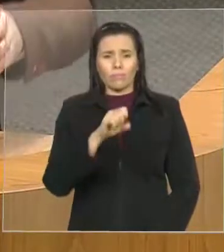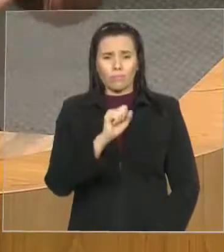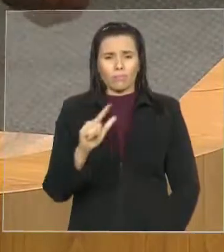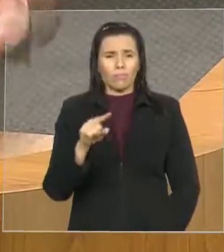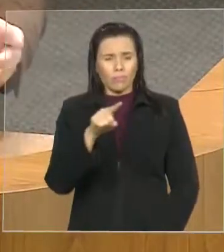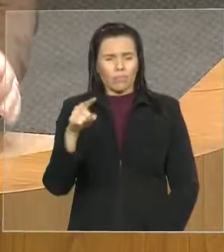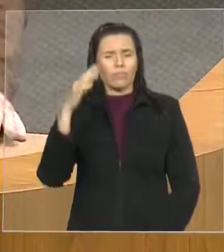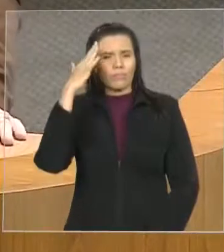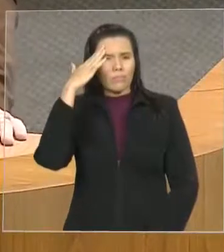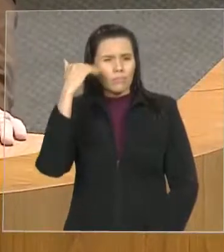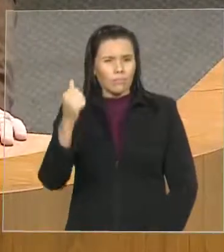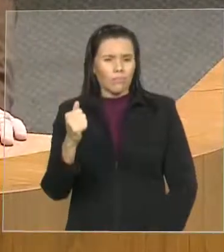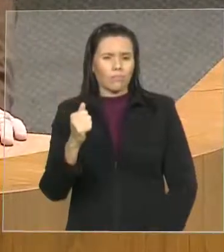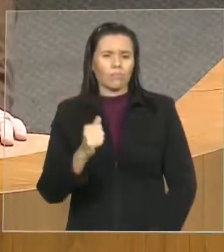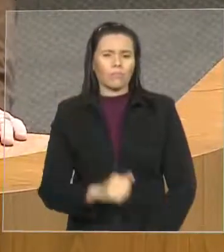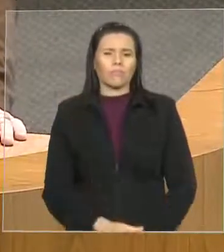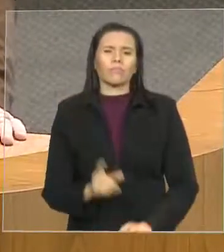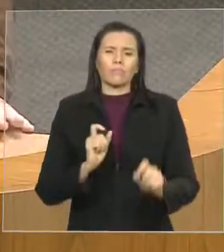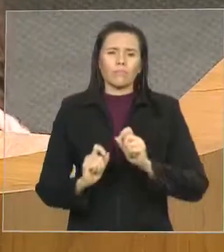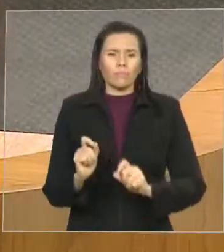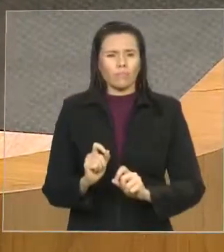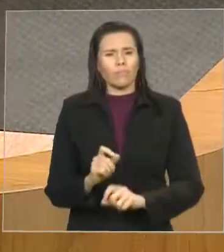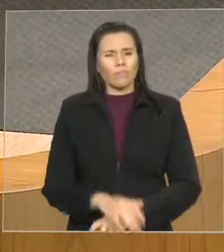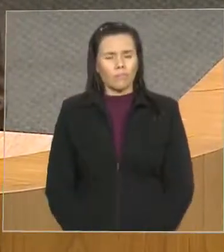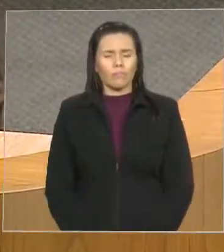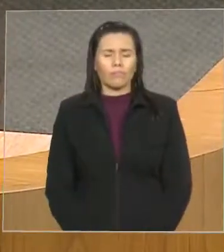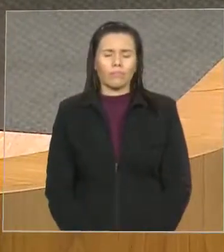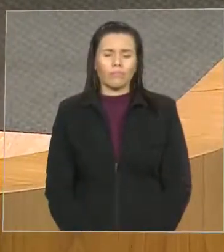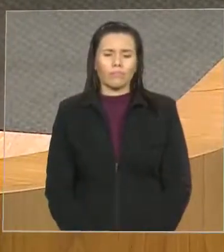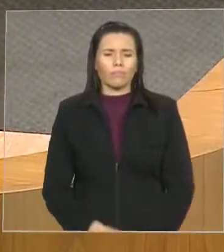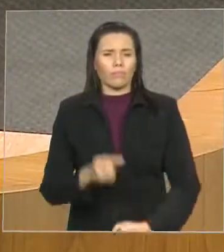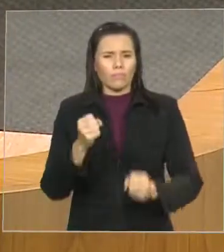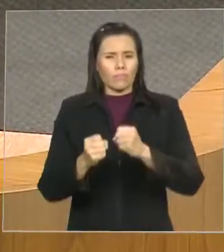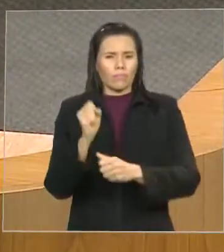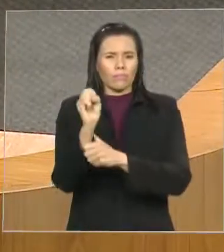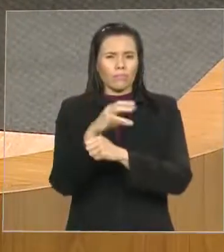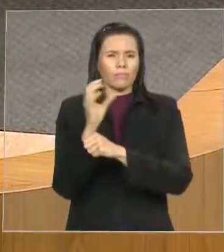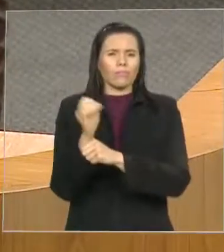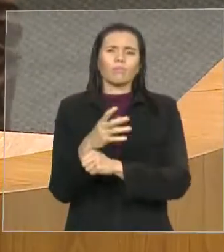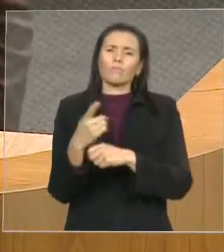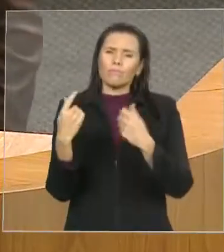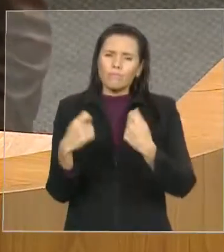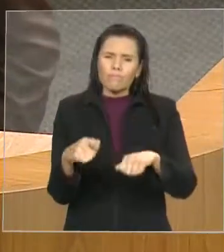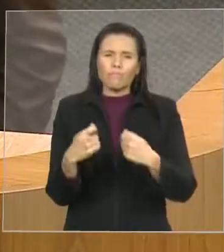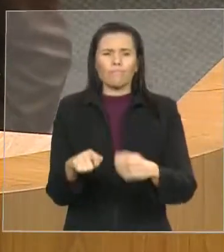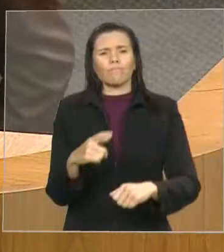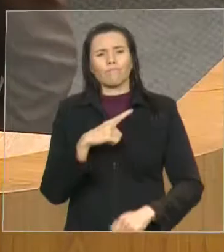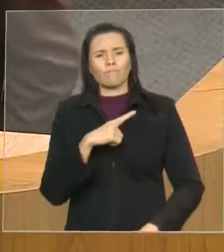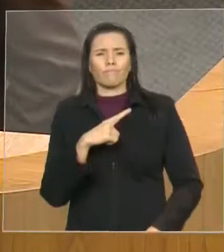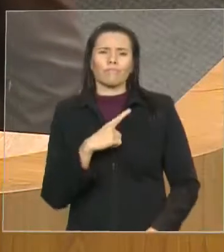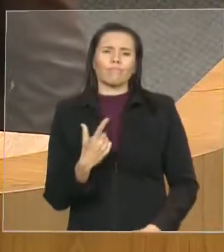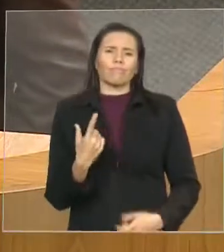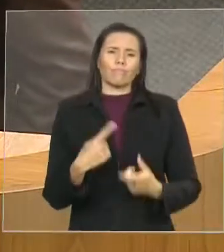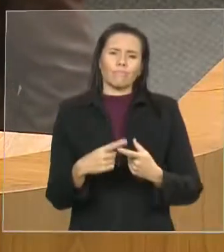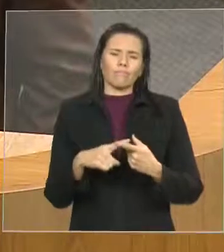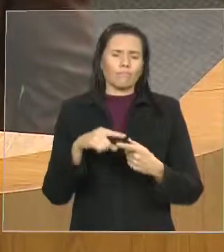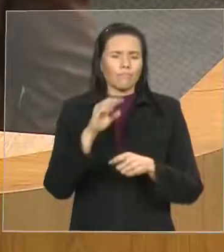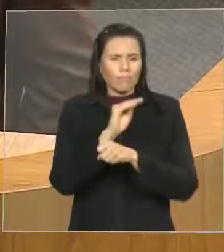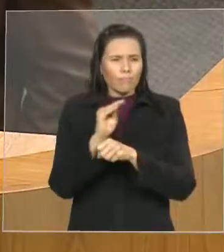que vai ao encontro das necessidades da nossa comunidade carente, sobretudo.